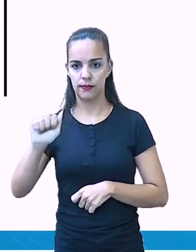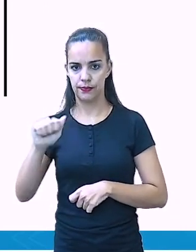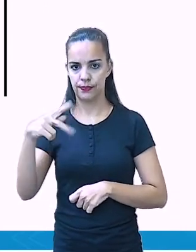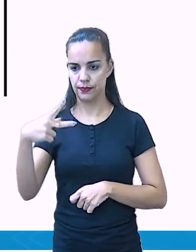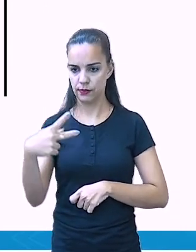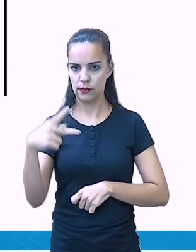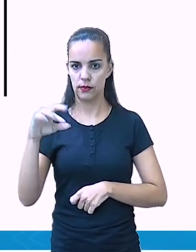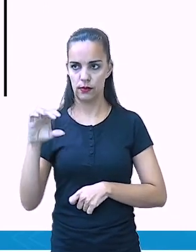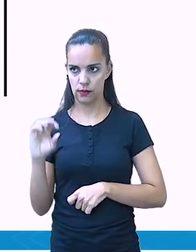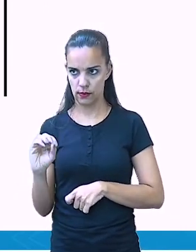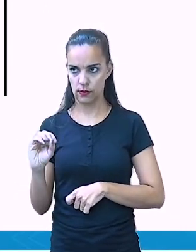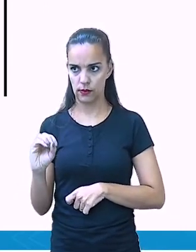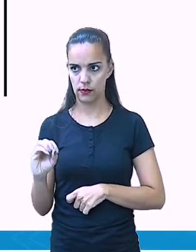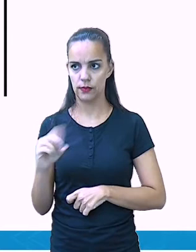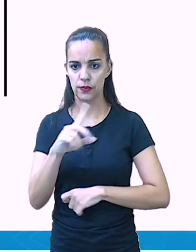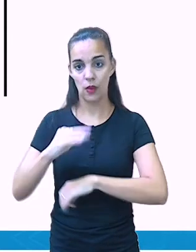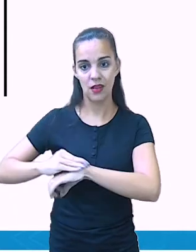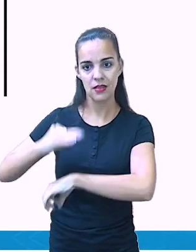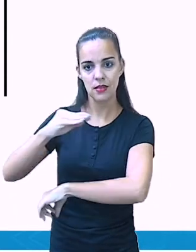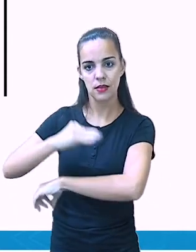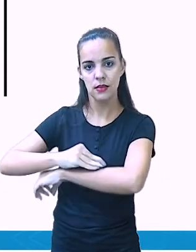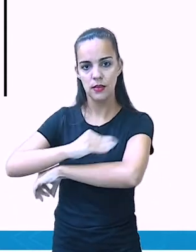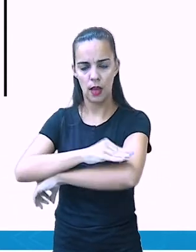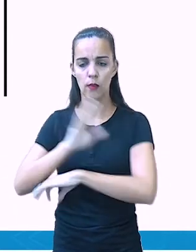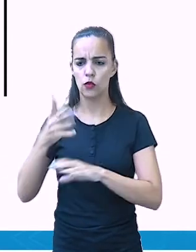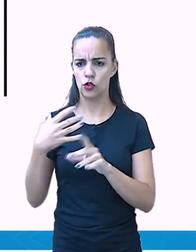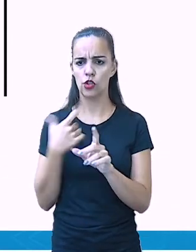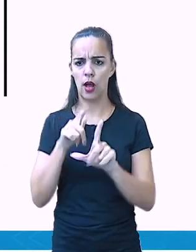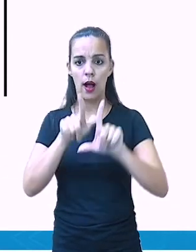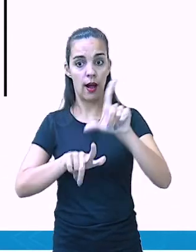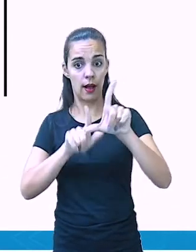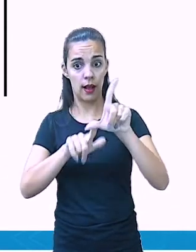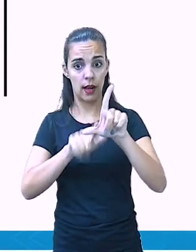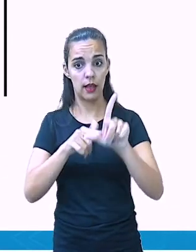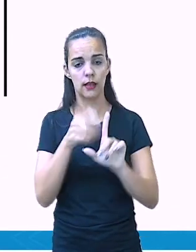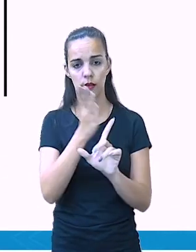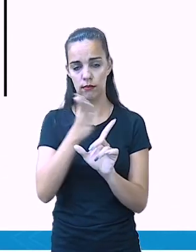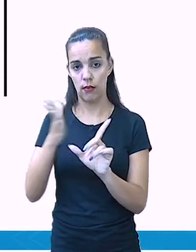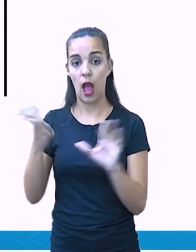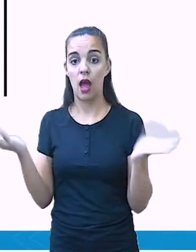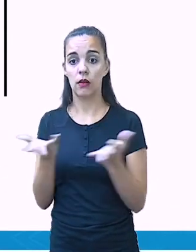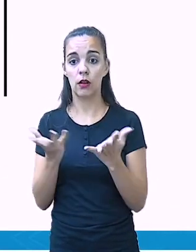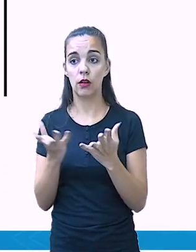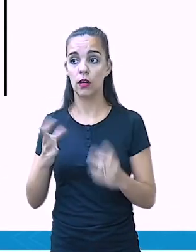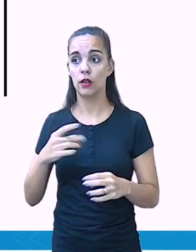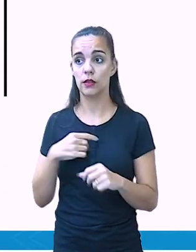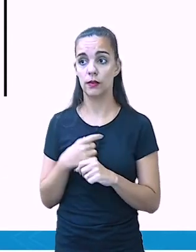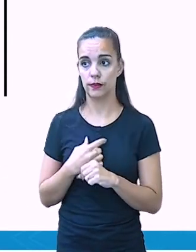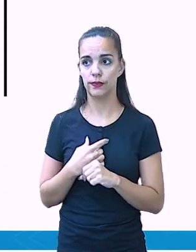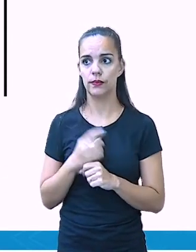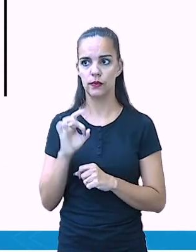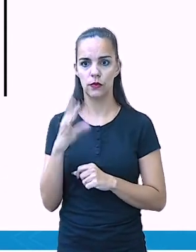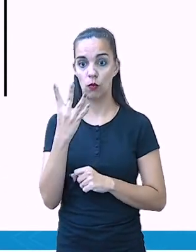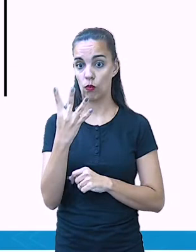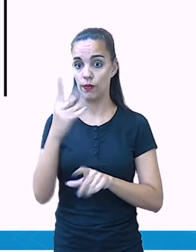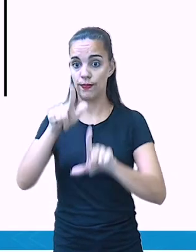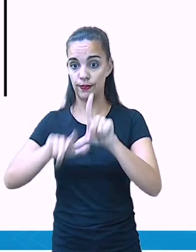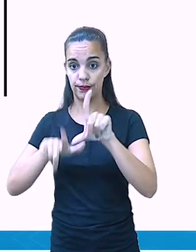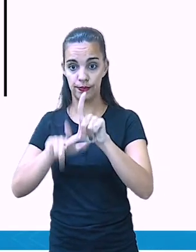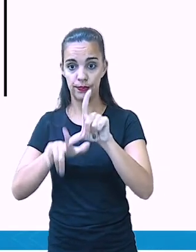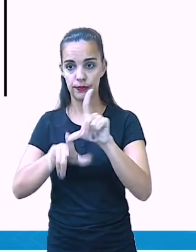S-A-P-O. Então, ali a gente separou as letras. Quantas letras ela tem? 1, 2, 3, 4